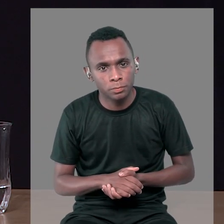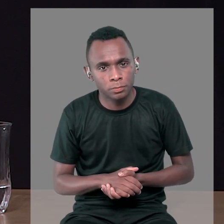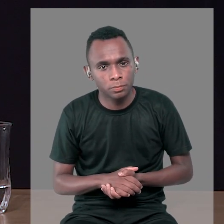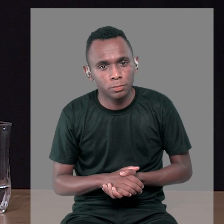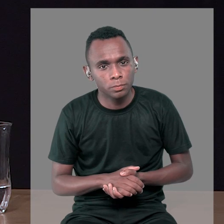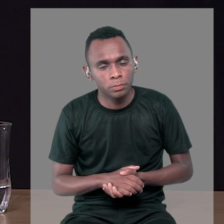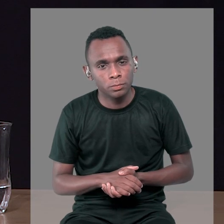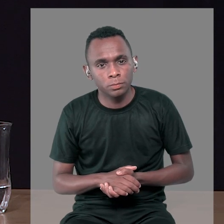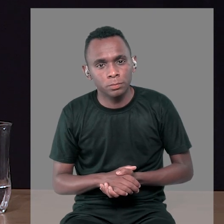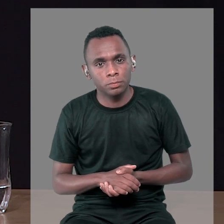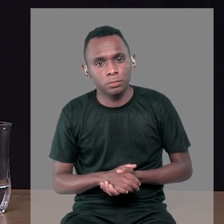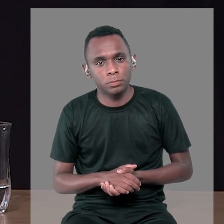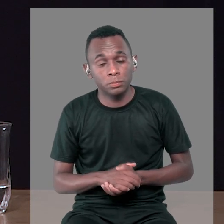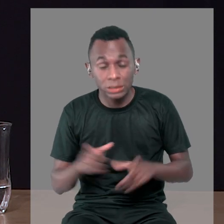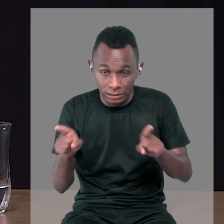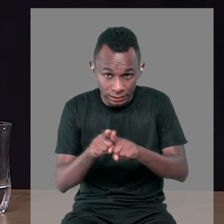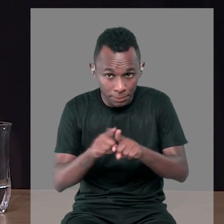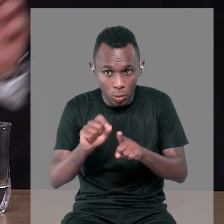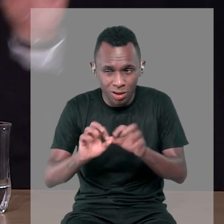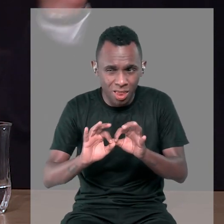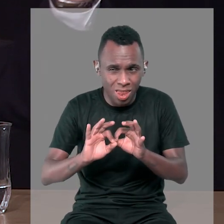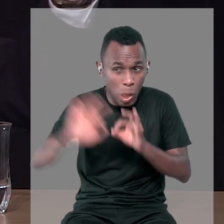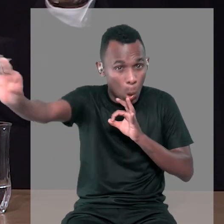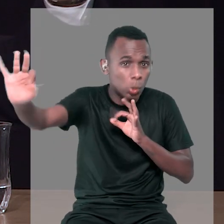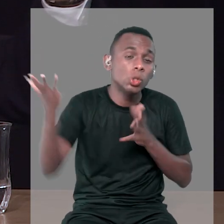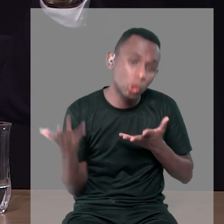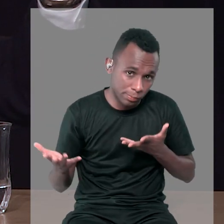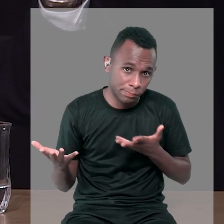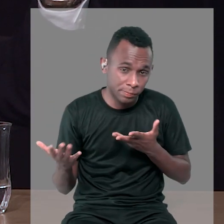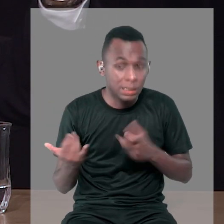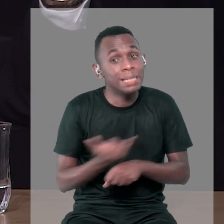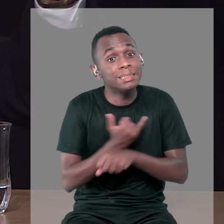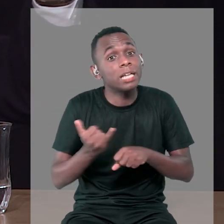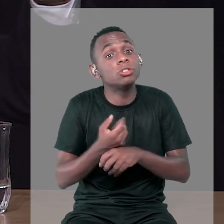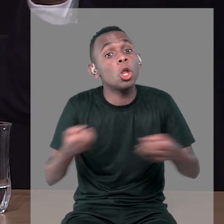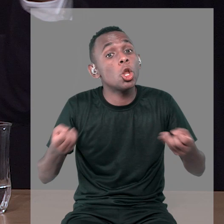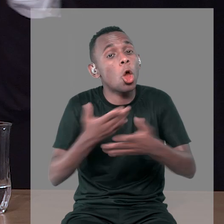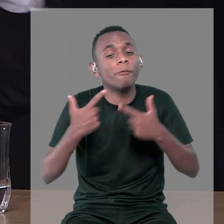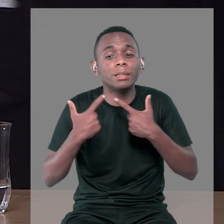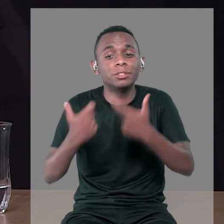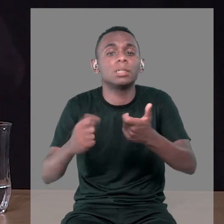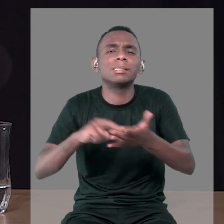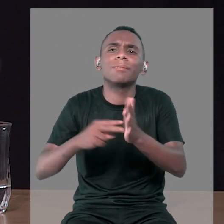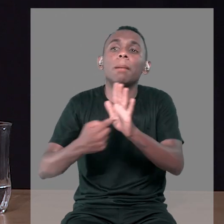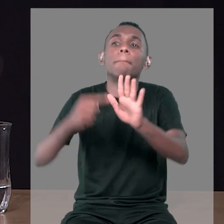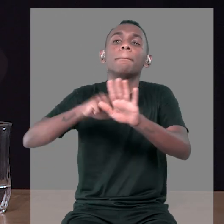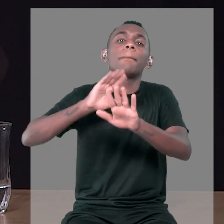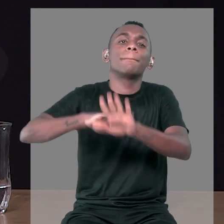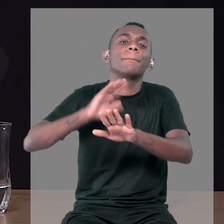E, mais que isso, a distância. Então, o movimento desse novo espírito da guerra é um movimento de abstração